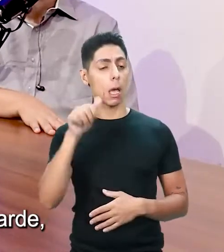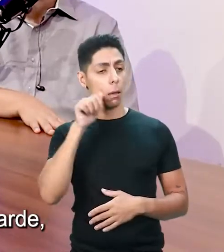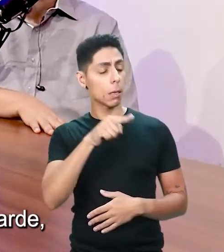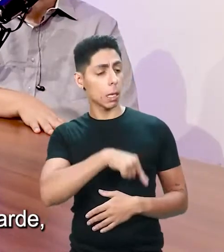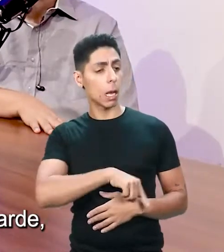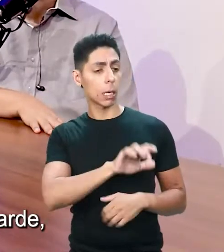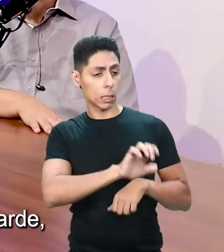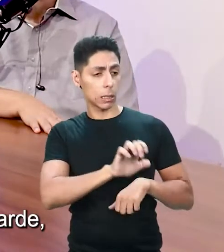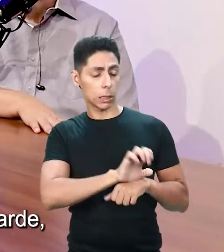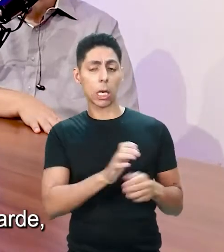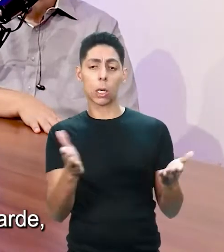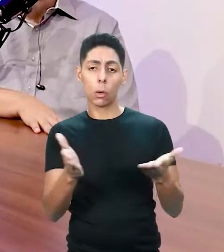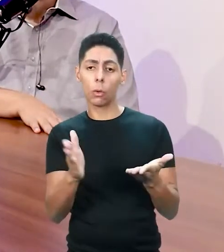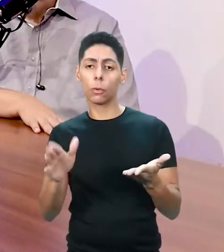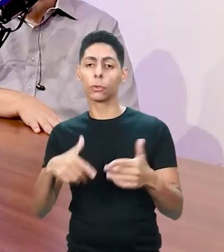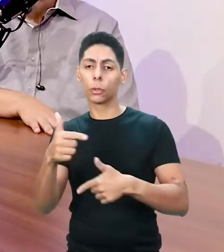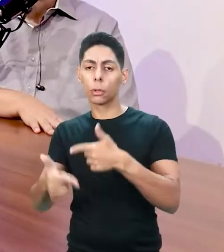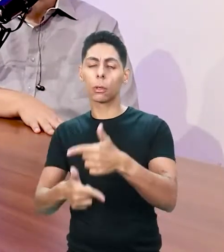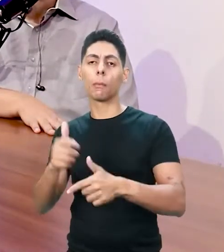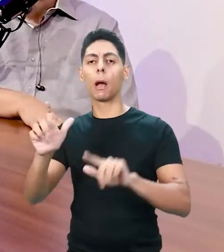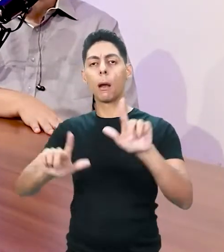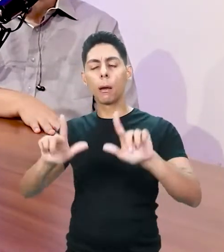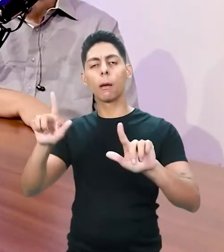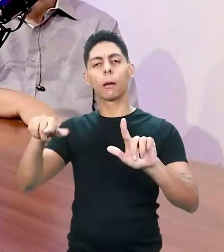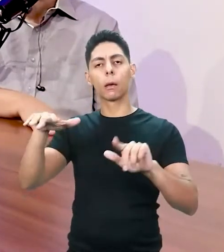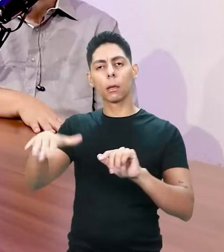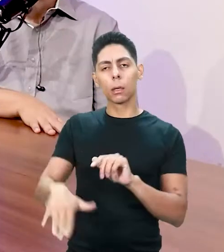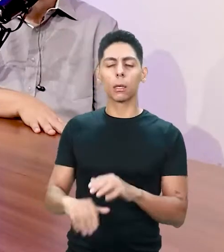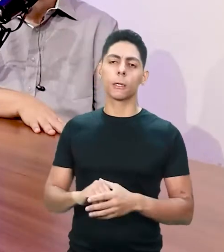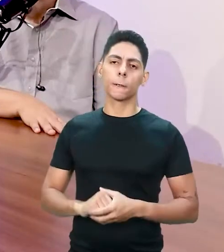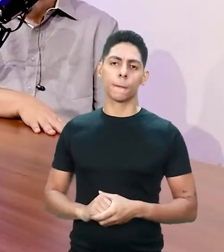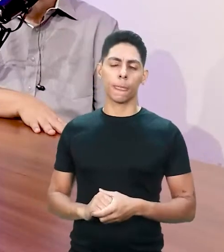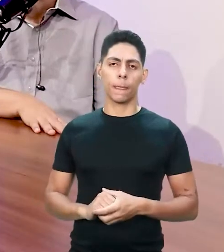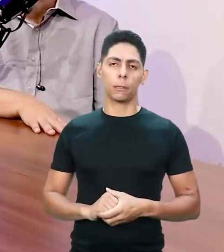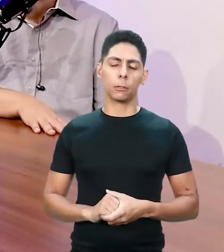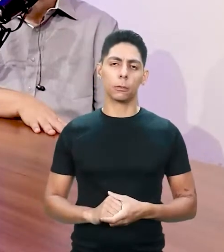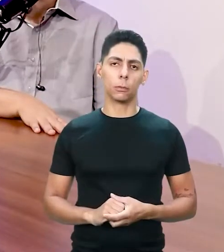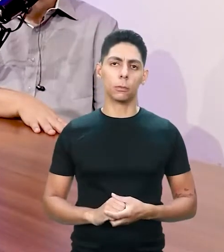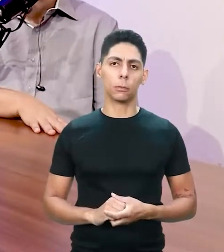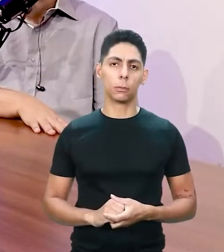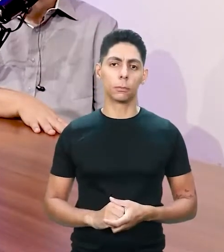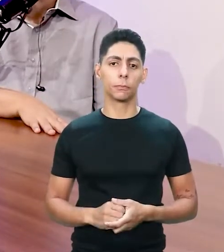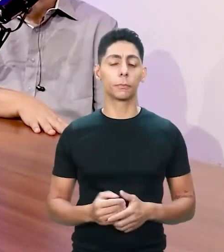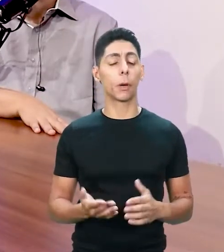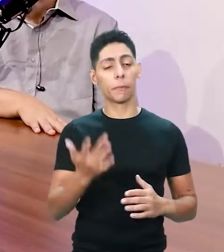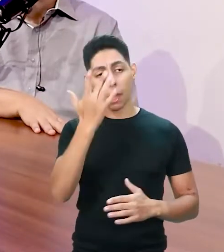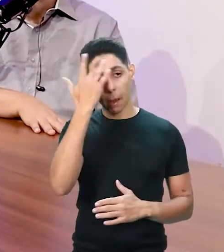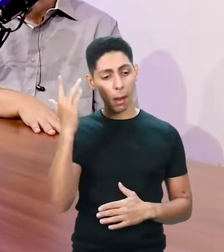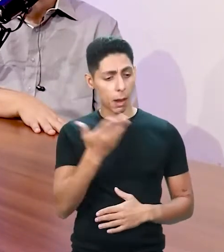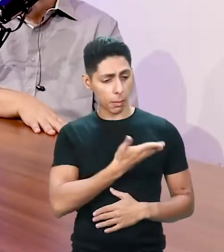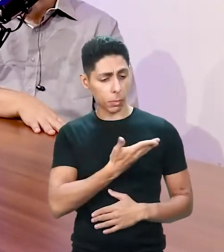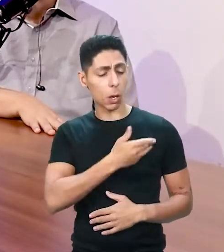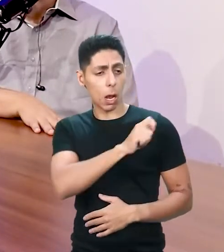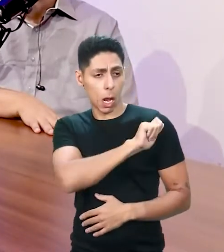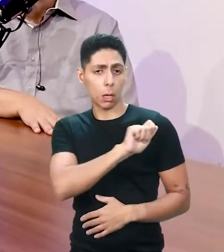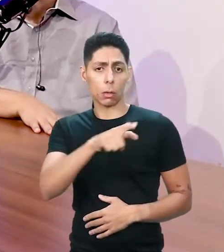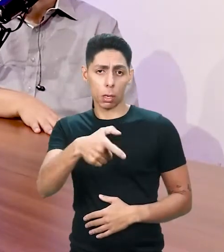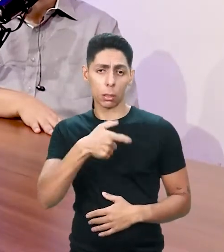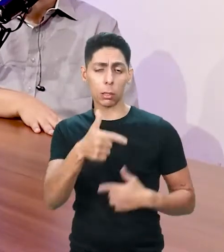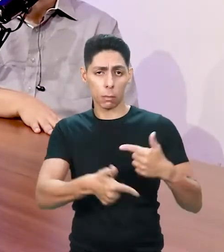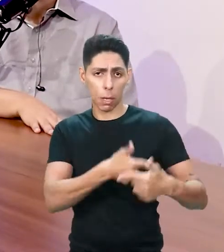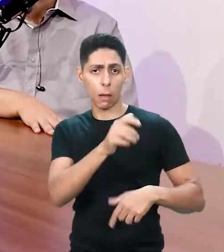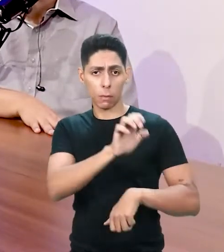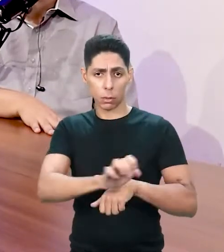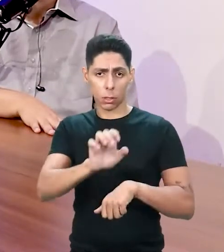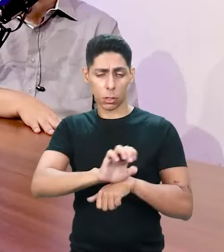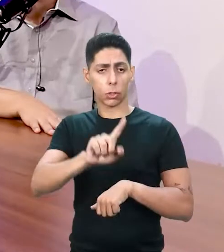dia é apresentadora das 5 da tarde, junto com o Rodrigo Bocardi, do Ponto Final CBN. Carolina estava no estúdio de estagiária ainda, na